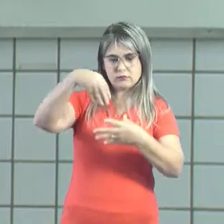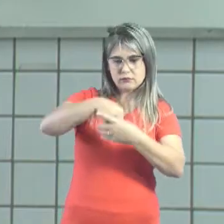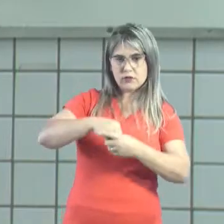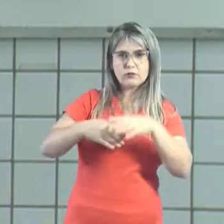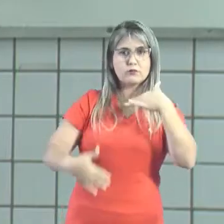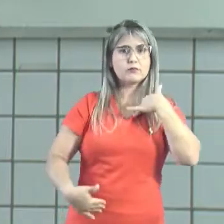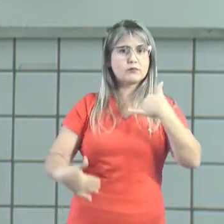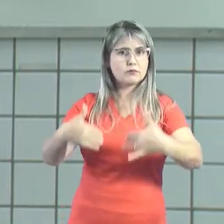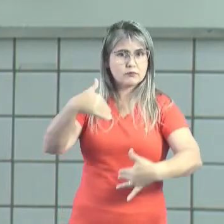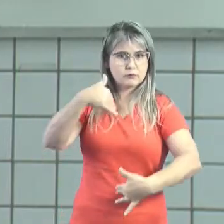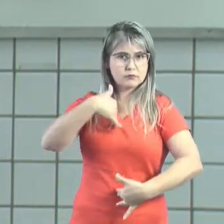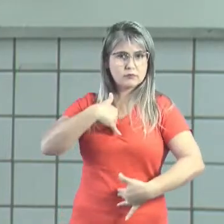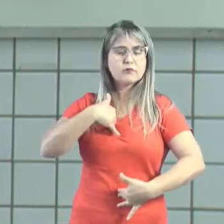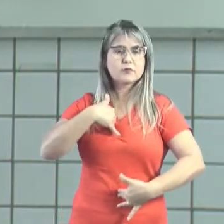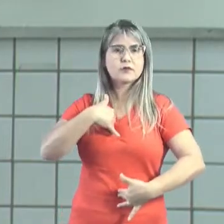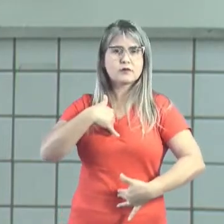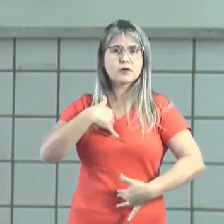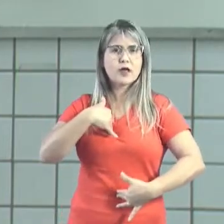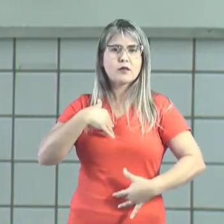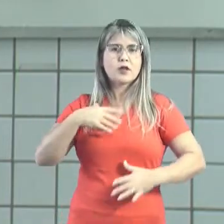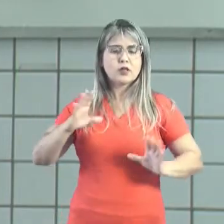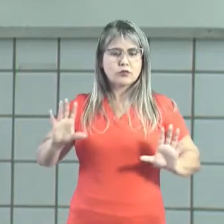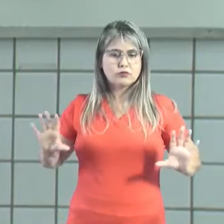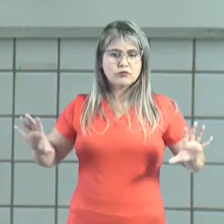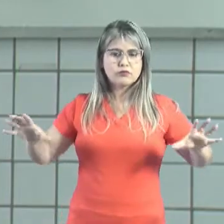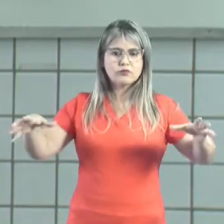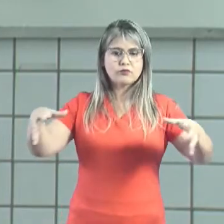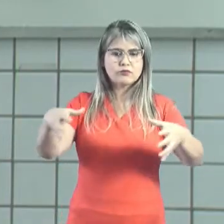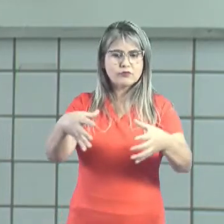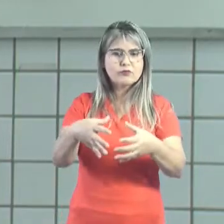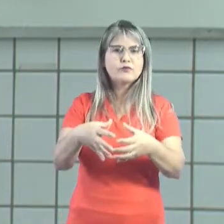formam um organismo.